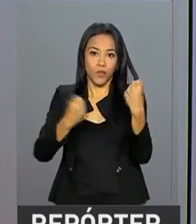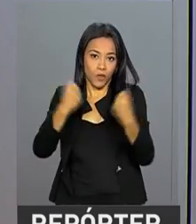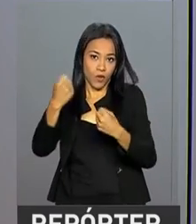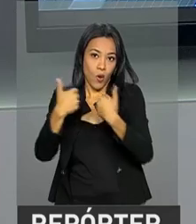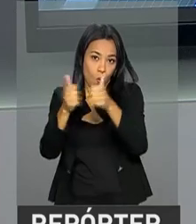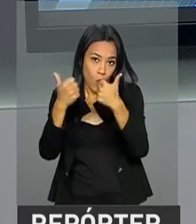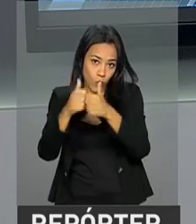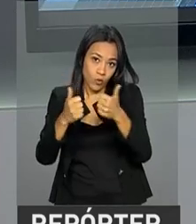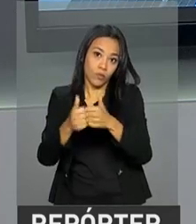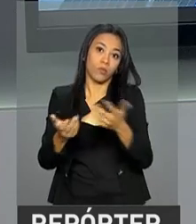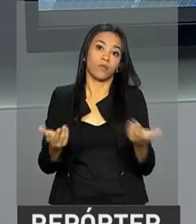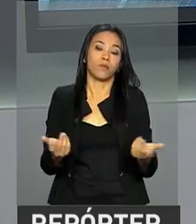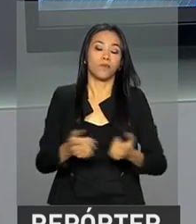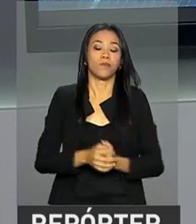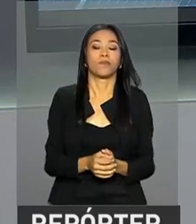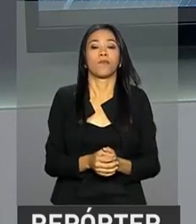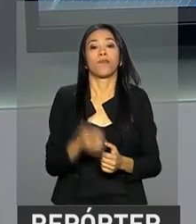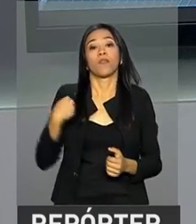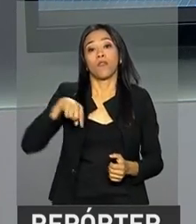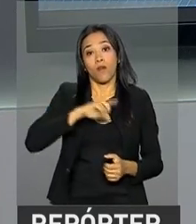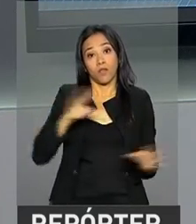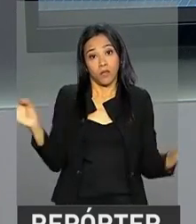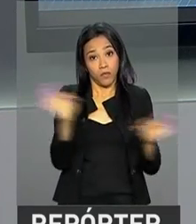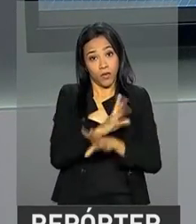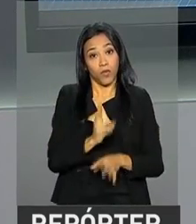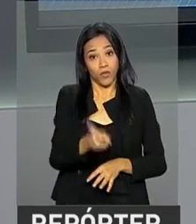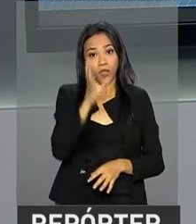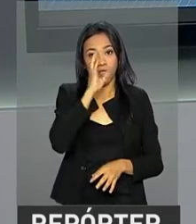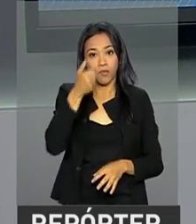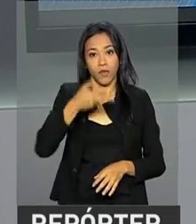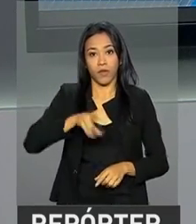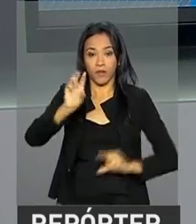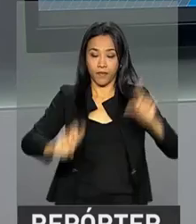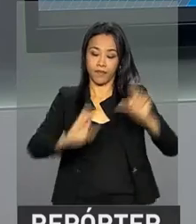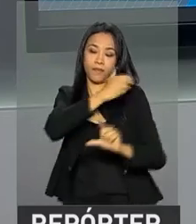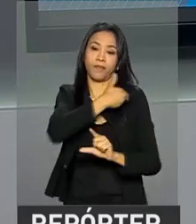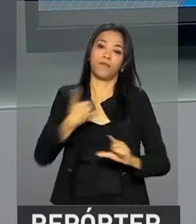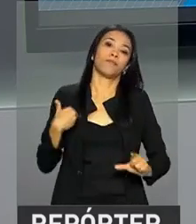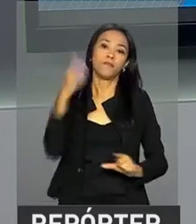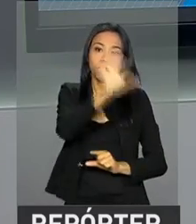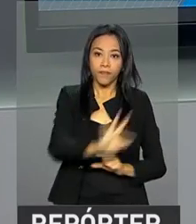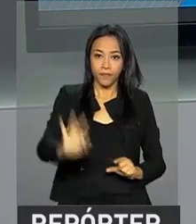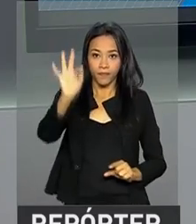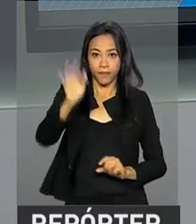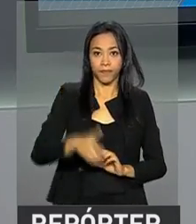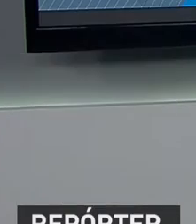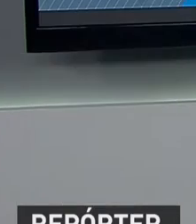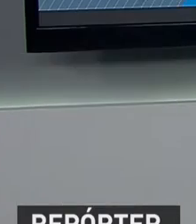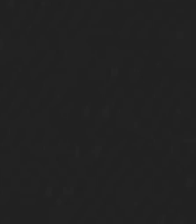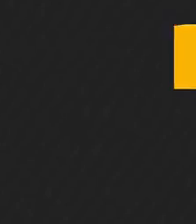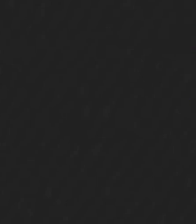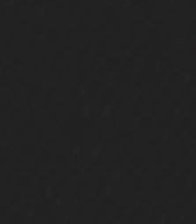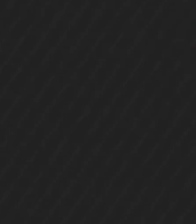carretas nós ficamos por aqui continue com a gente na nbr a tv do governo federal